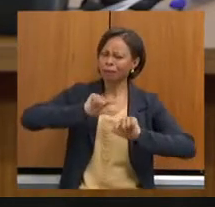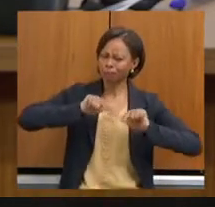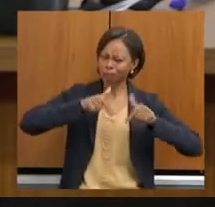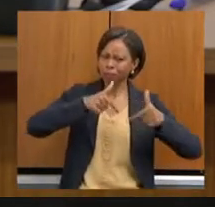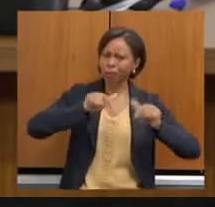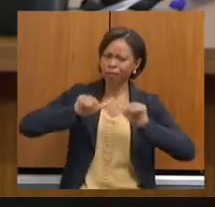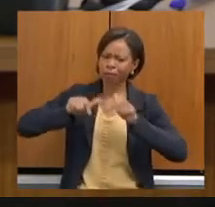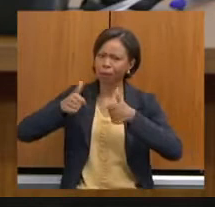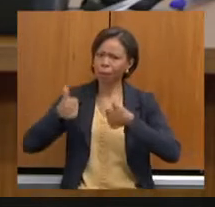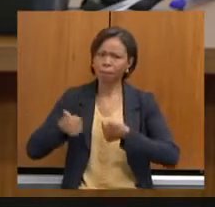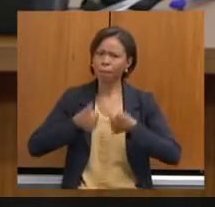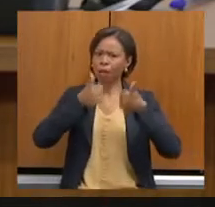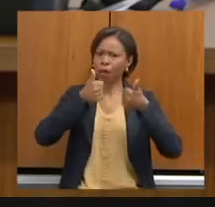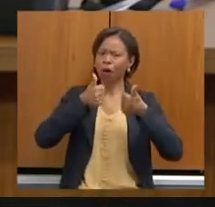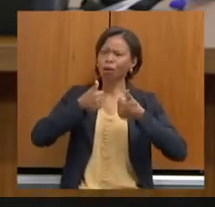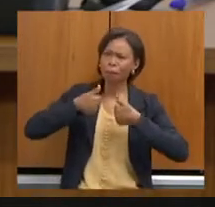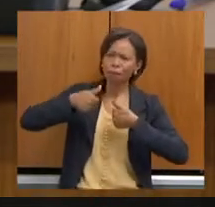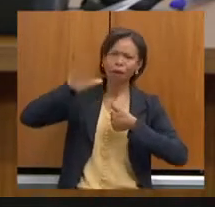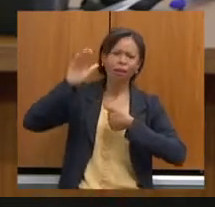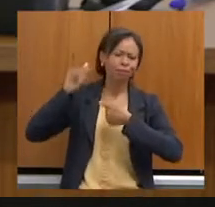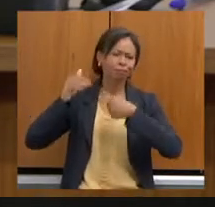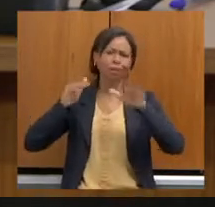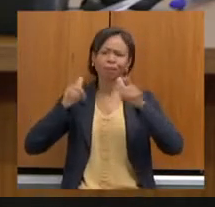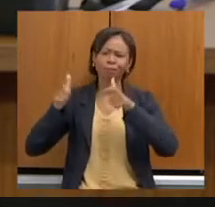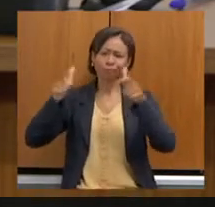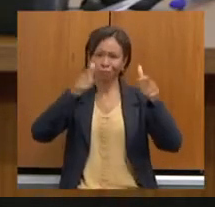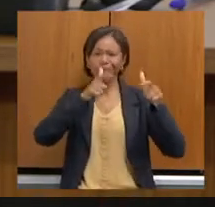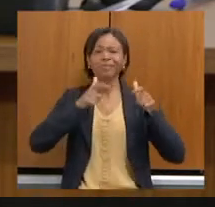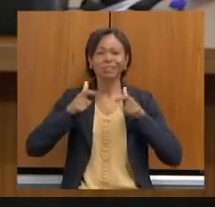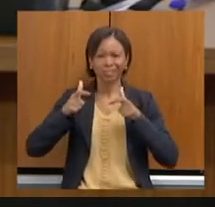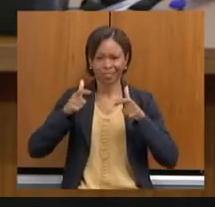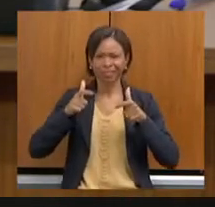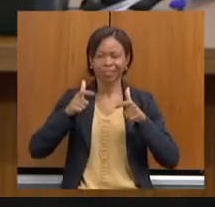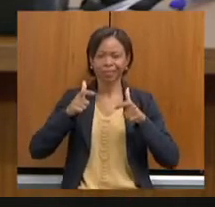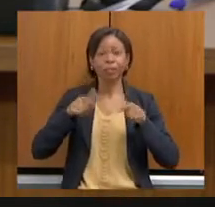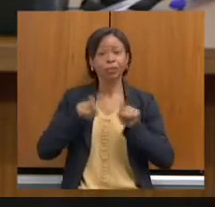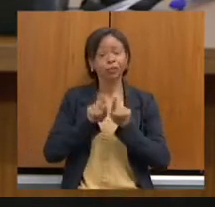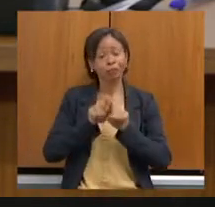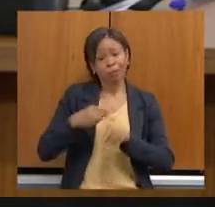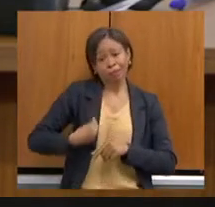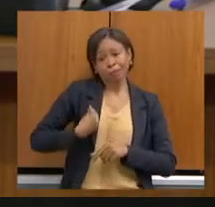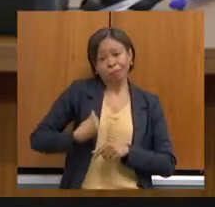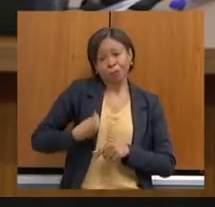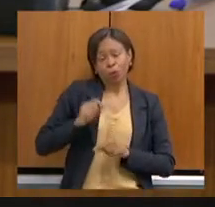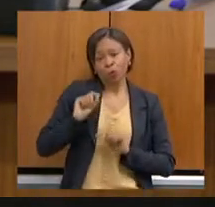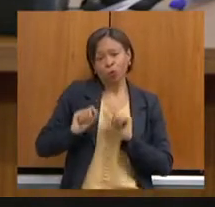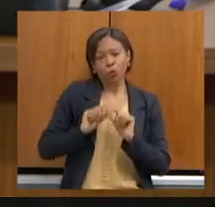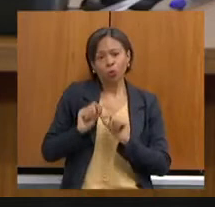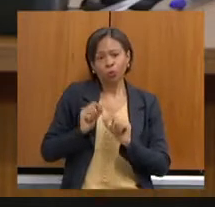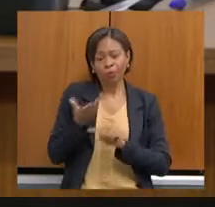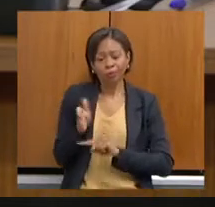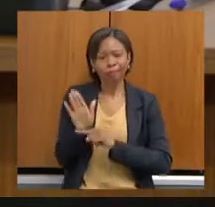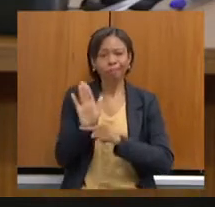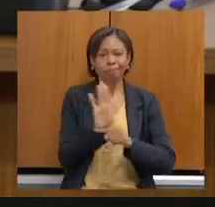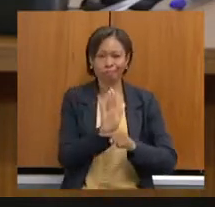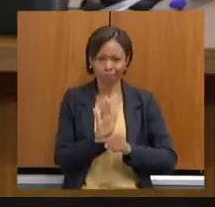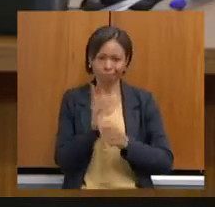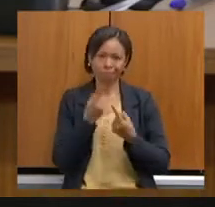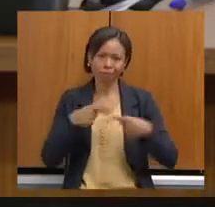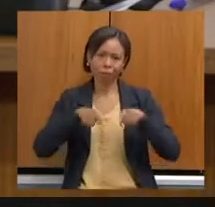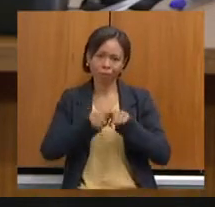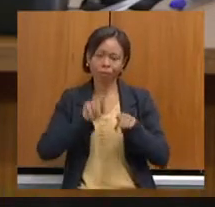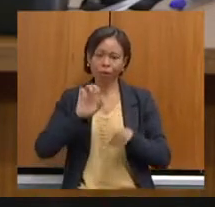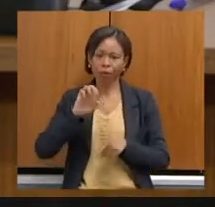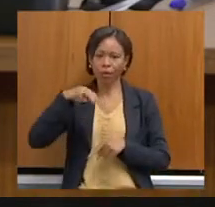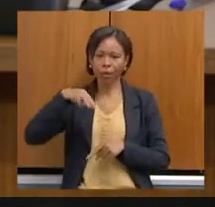mais regiões essa importante ferramenta e também participando é de ajudar a gente em parceria com